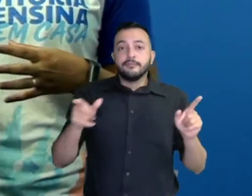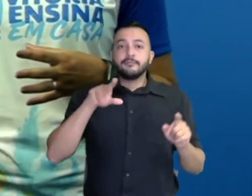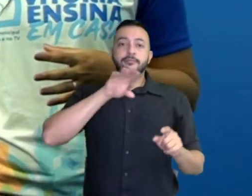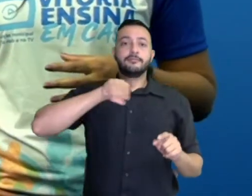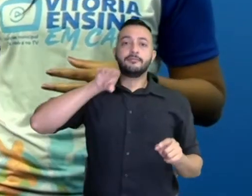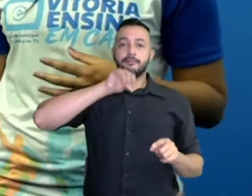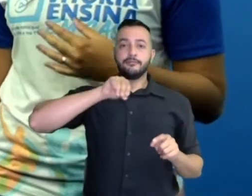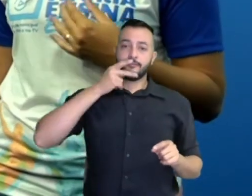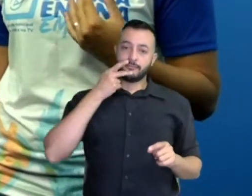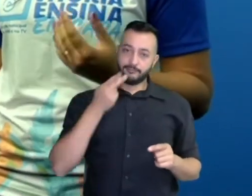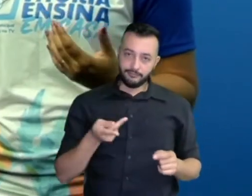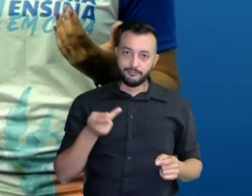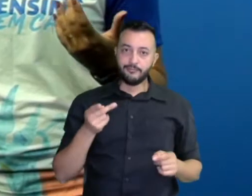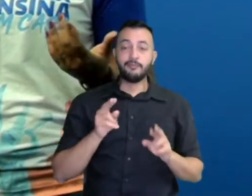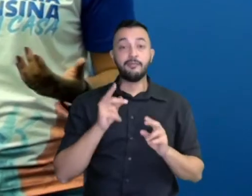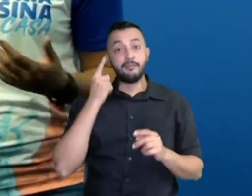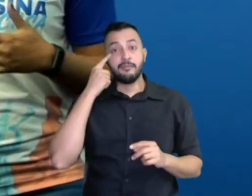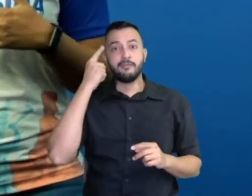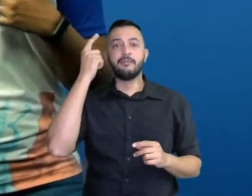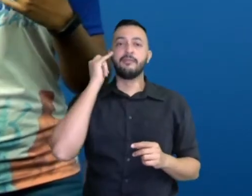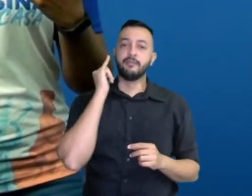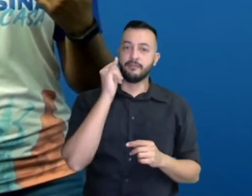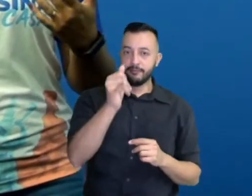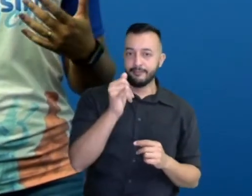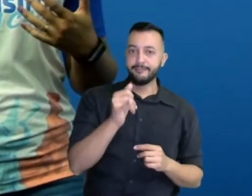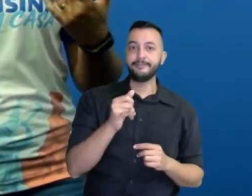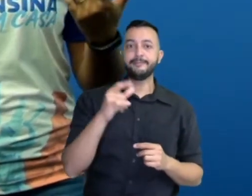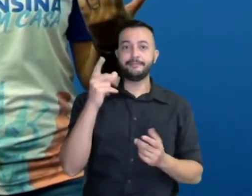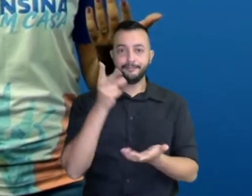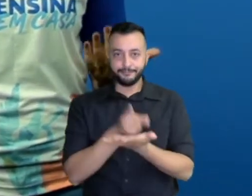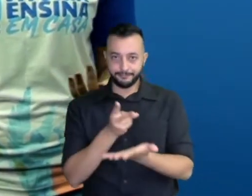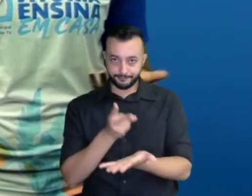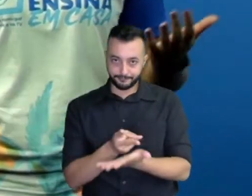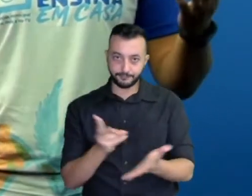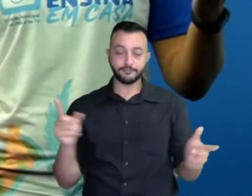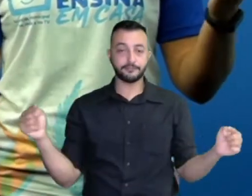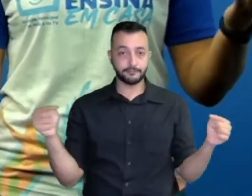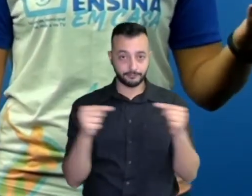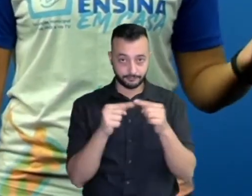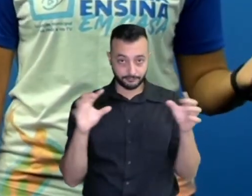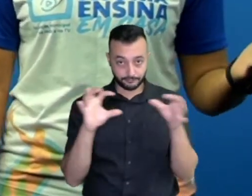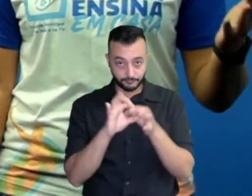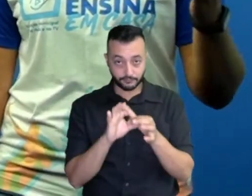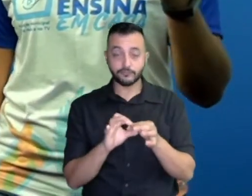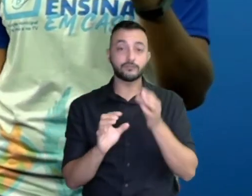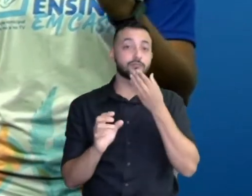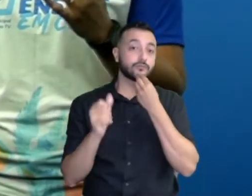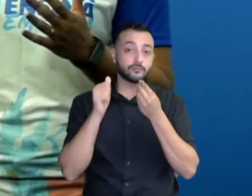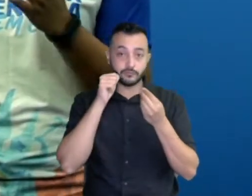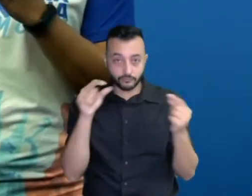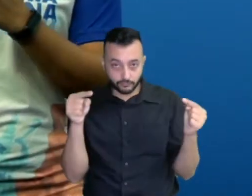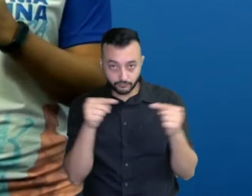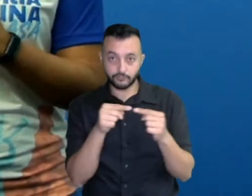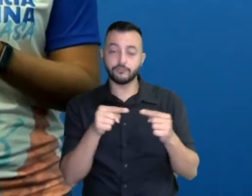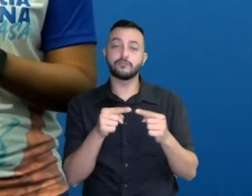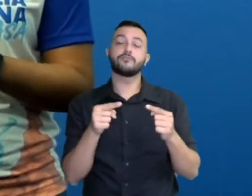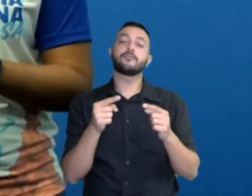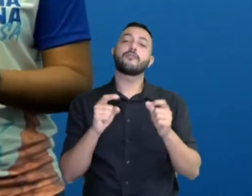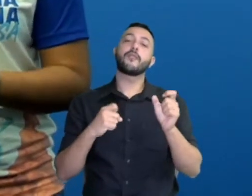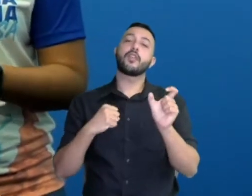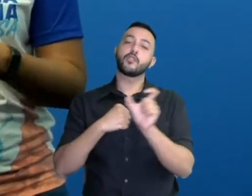tá certo? Lembrando que eles sempre concordam em gênero e número